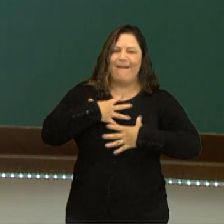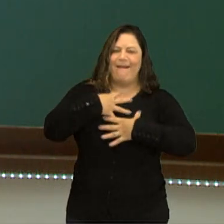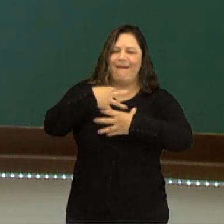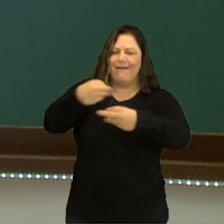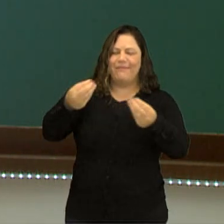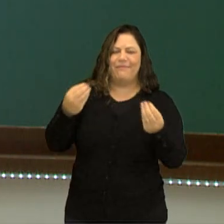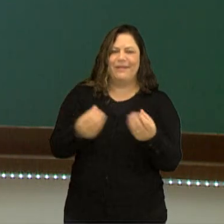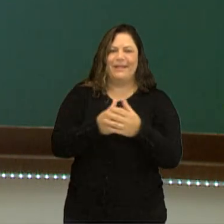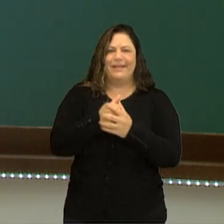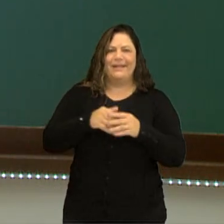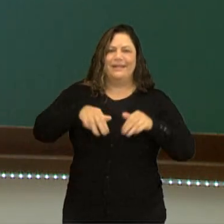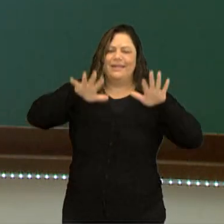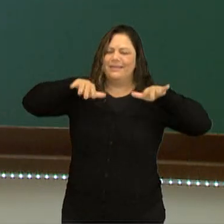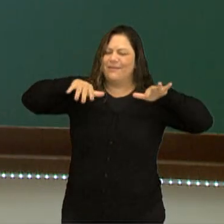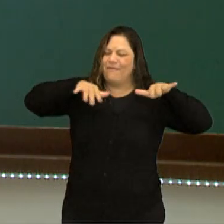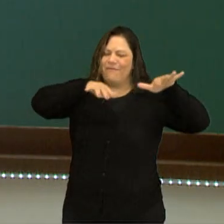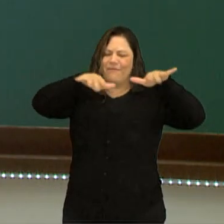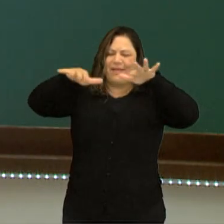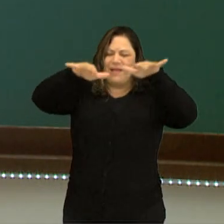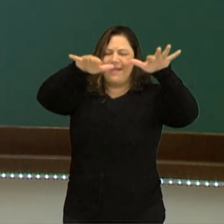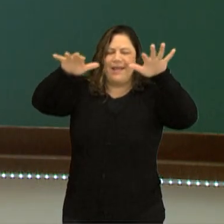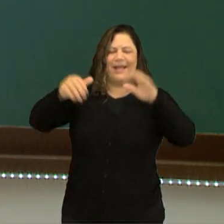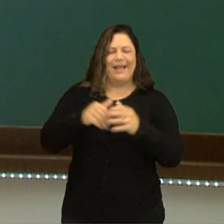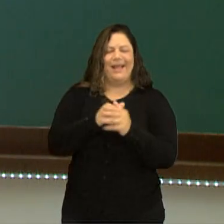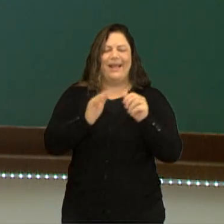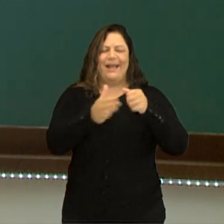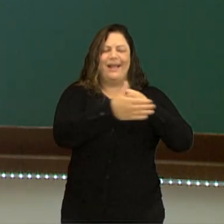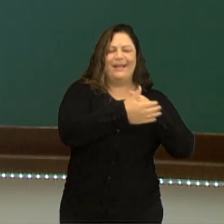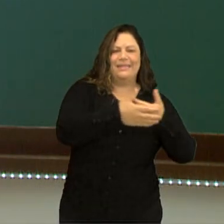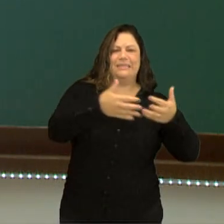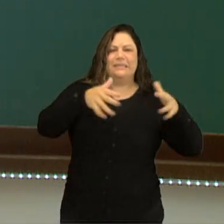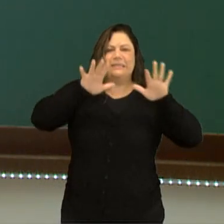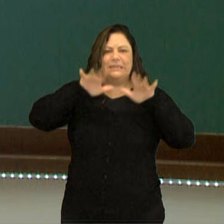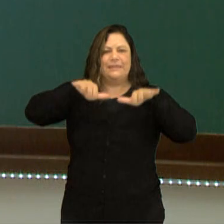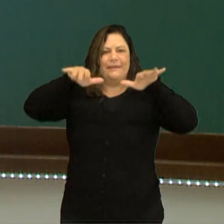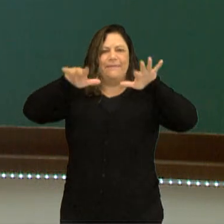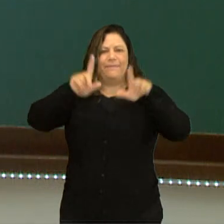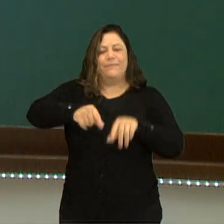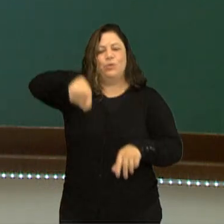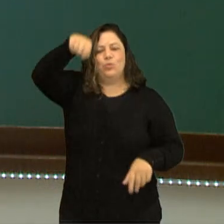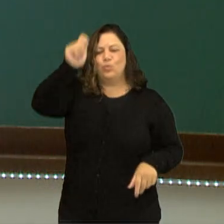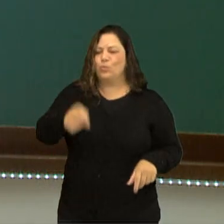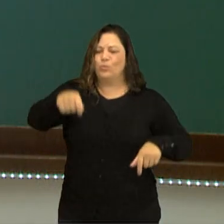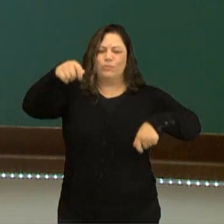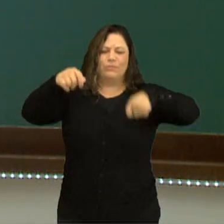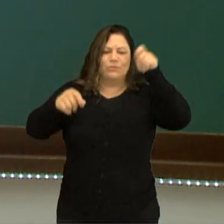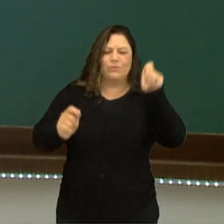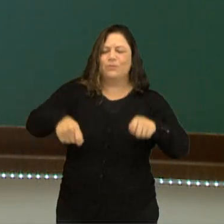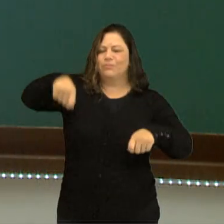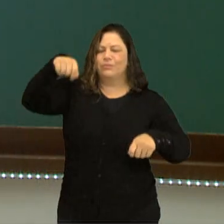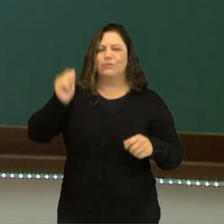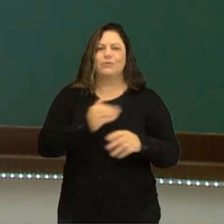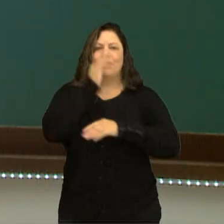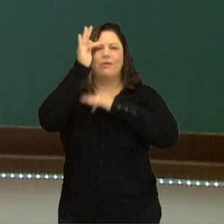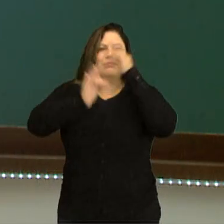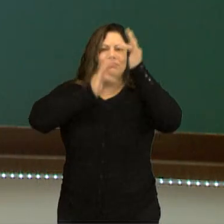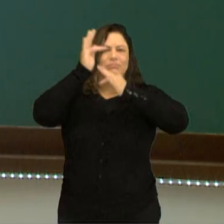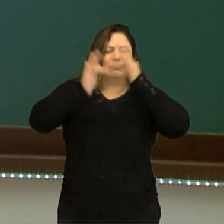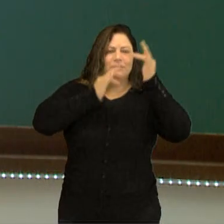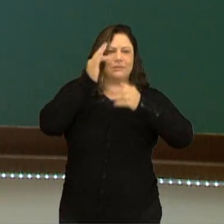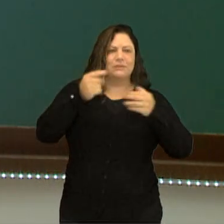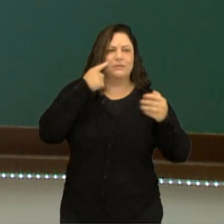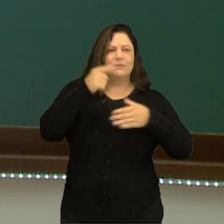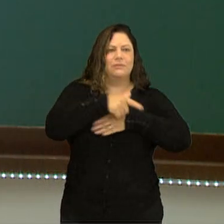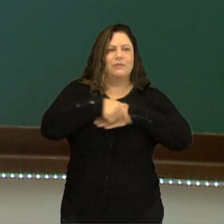aí as flores se equivalem a beijos, se equivalem a fadas disfarçadas aí na visão da Rosana